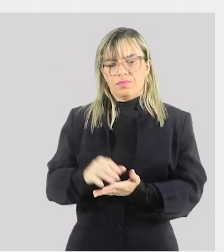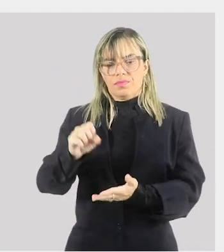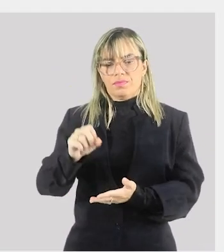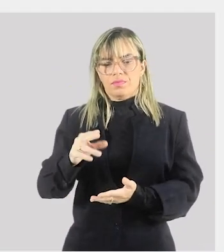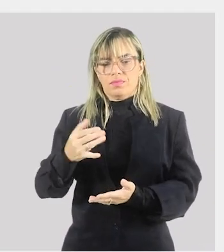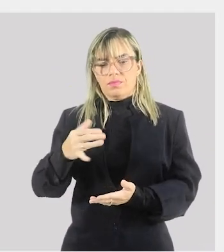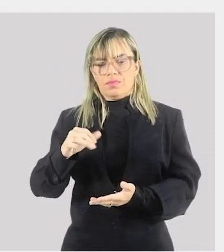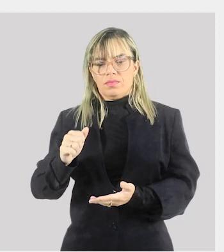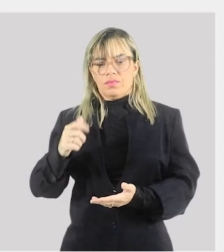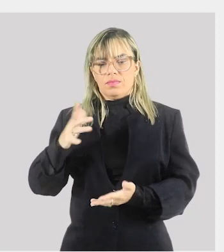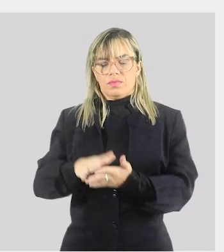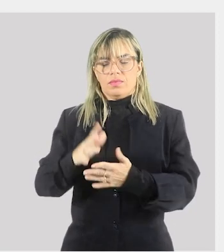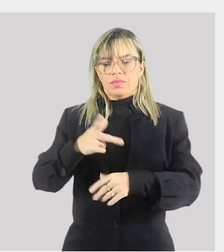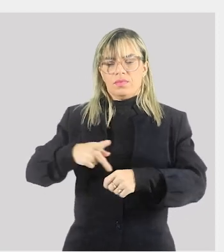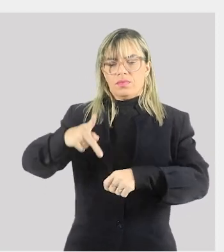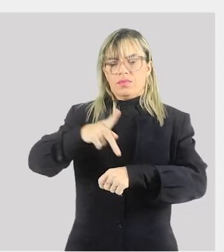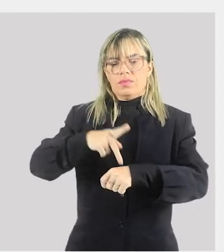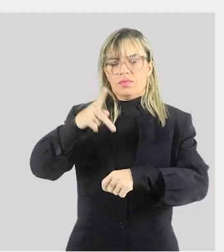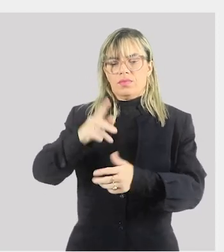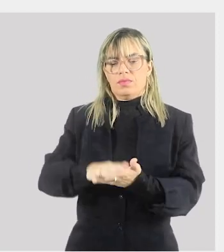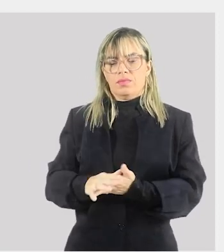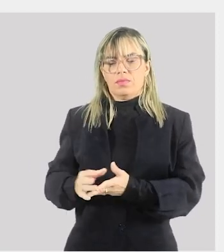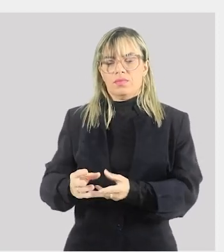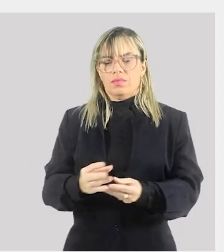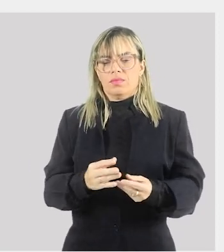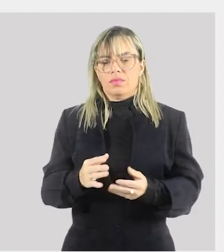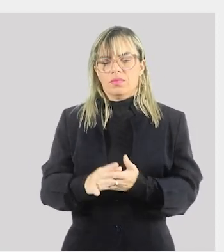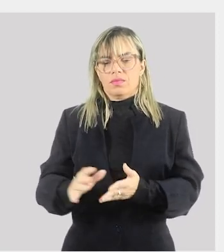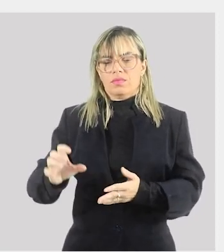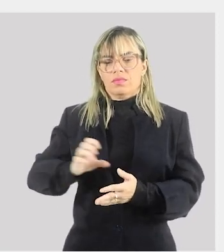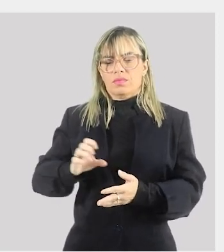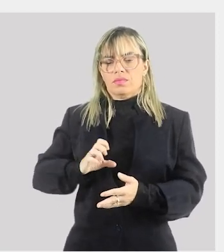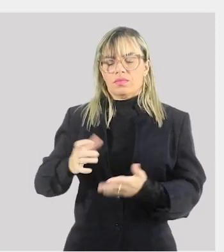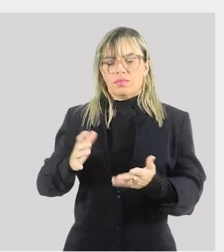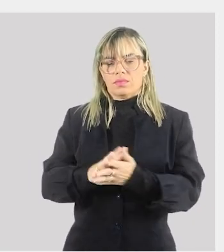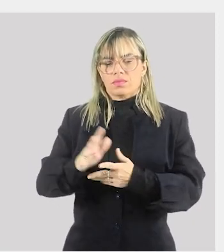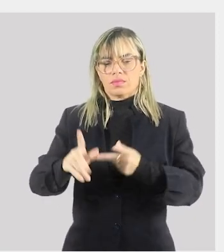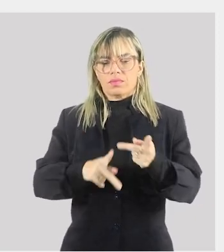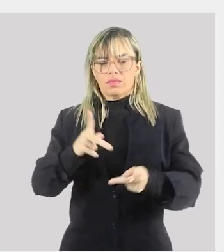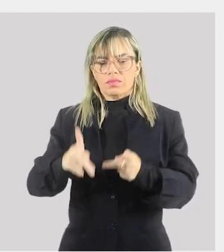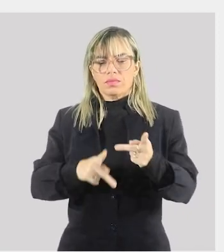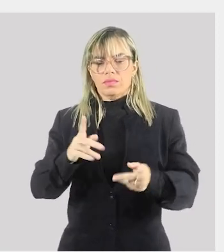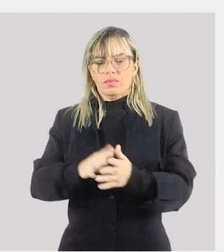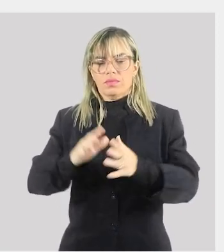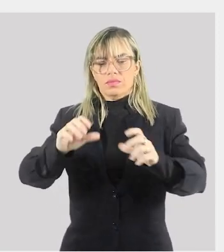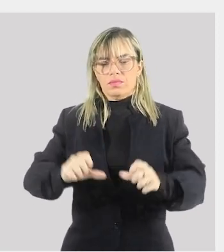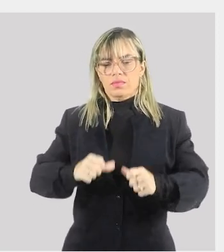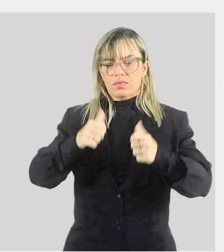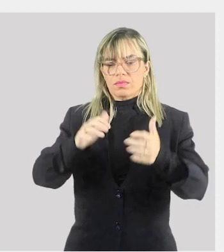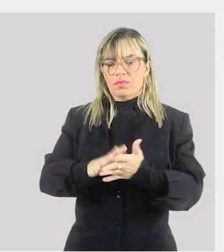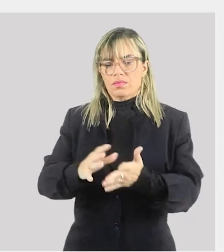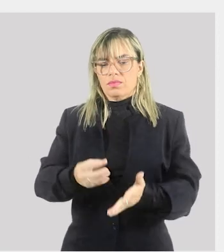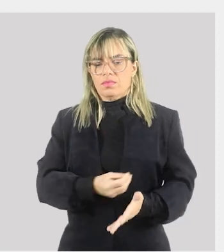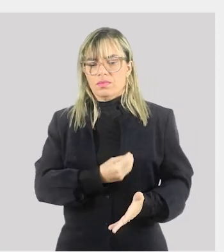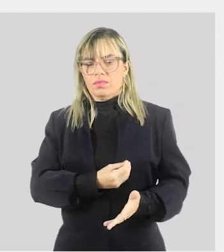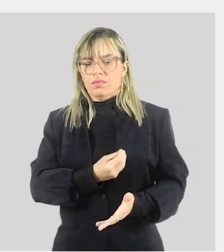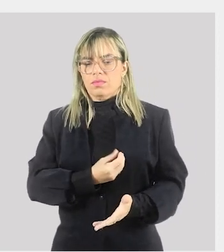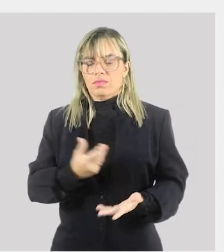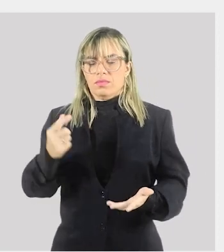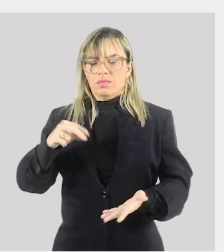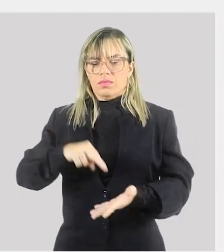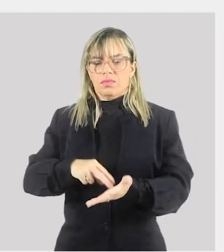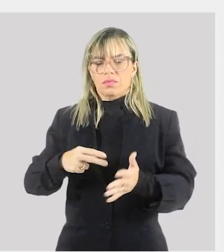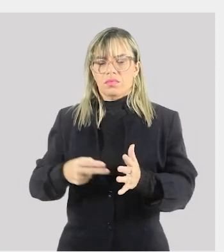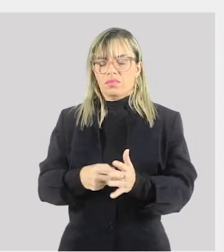Europa, é um país muito rico e que a sua população possui uma qualidade de vida